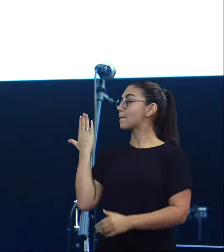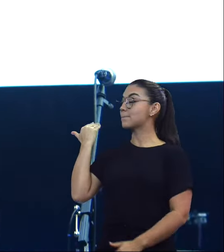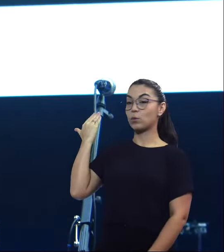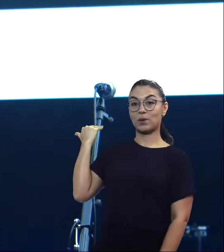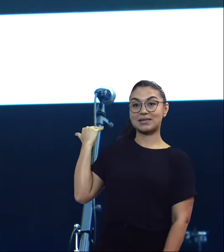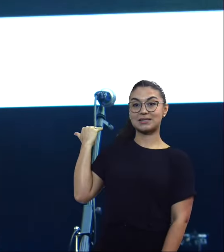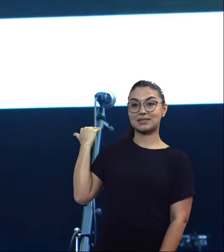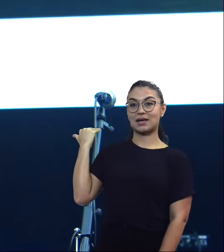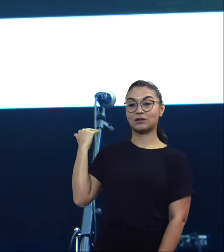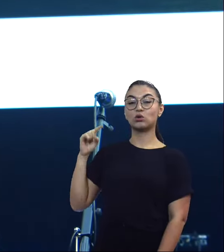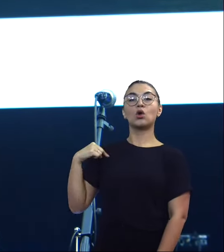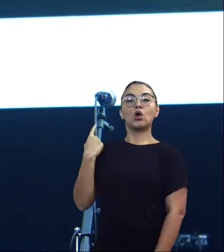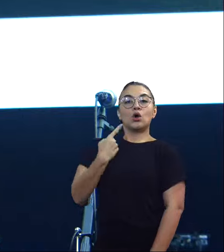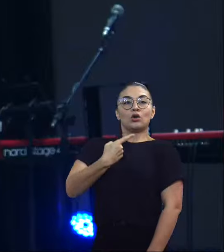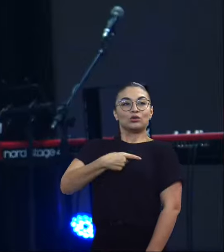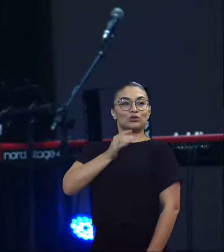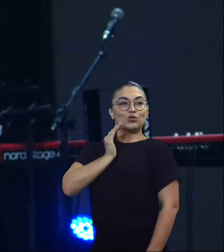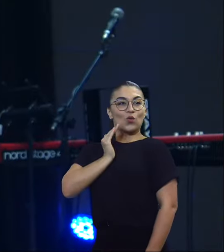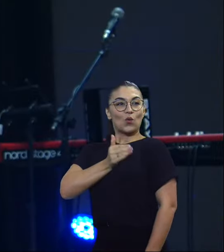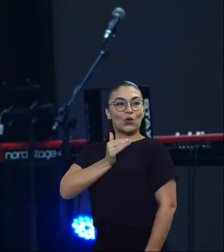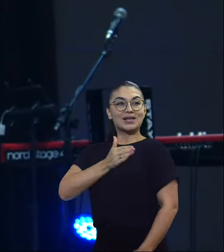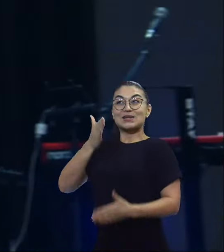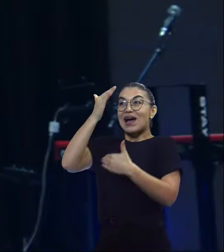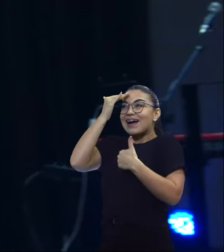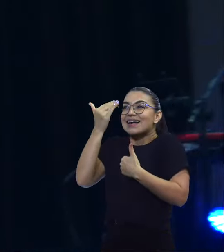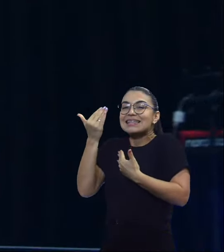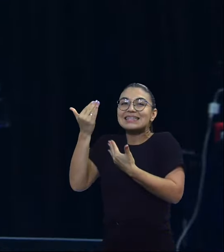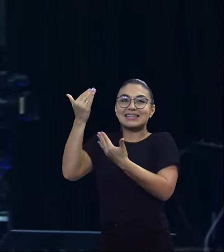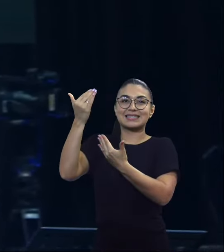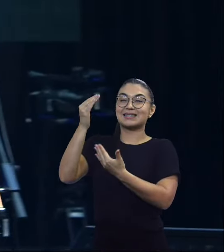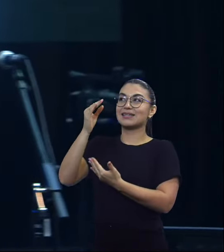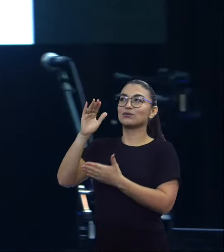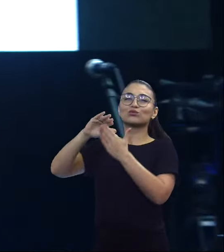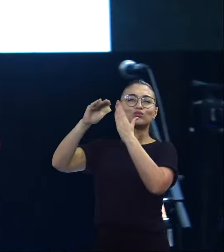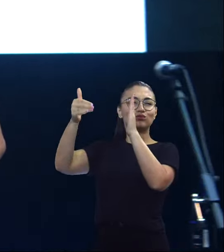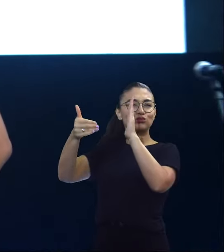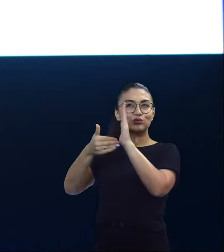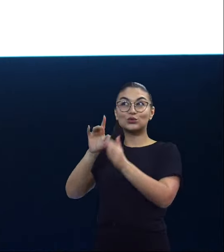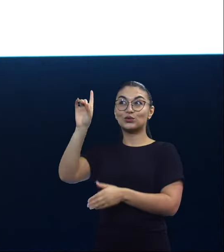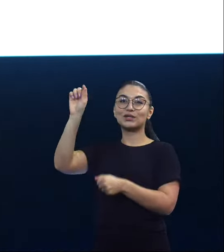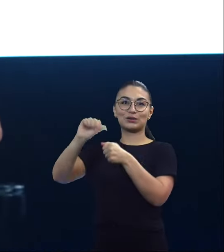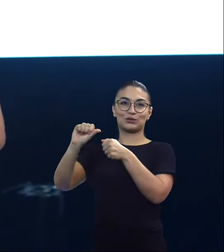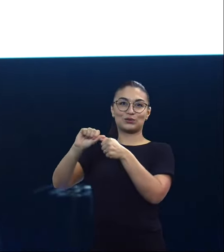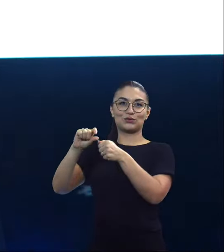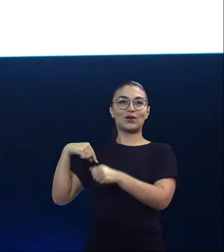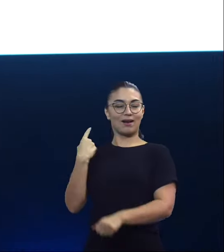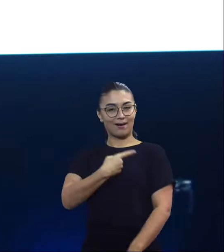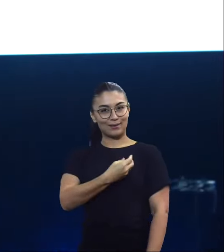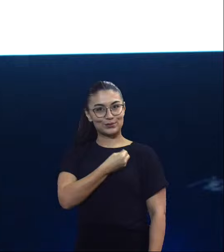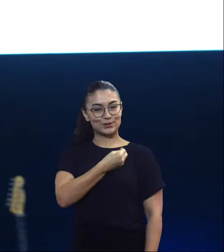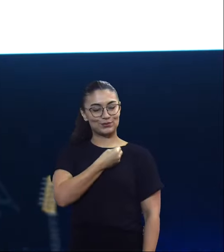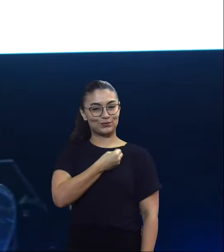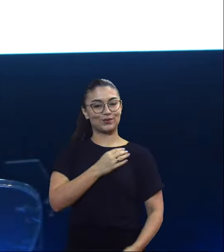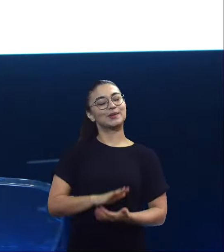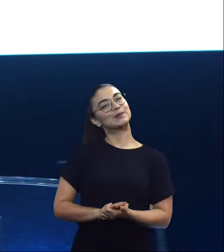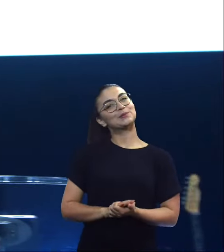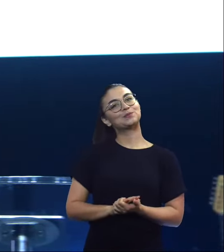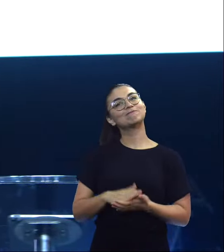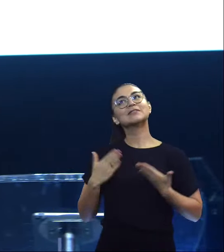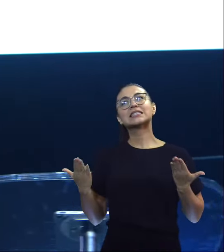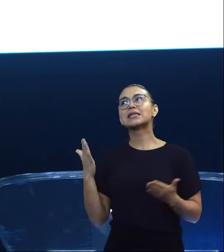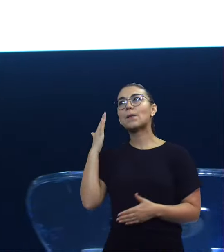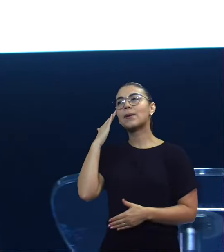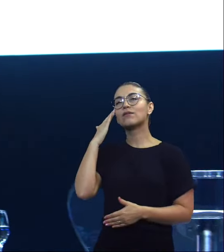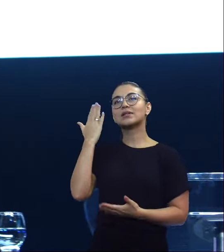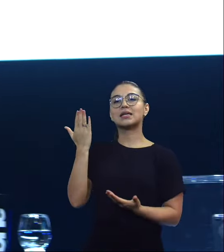coração agradecido com relação àquilo que Deus já realizou no nosso meio. Eu acho muito interessante